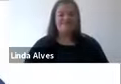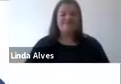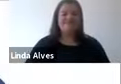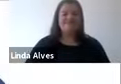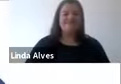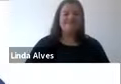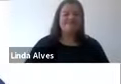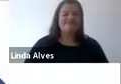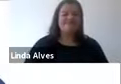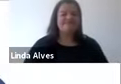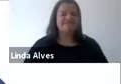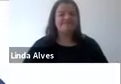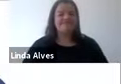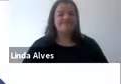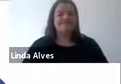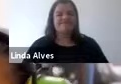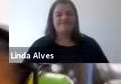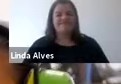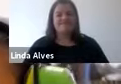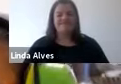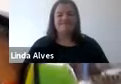cimec.com.br/atendimento.